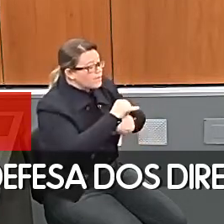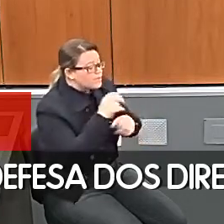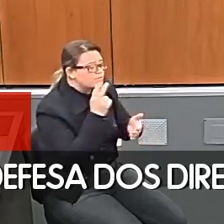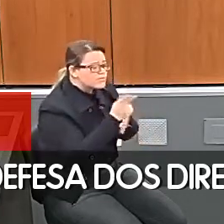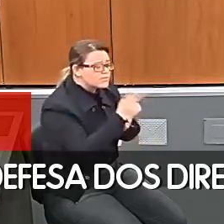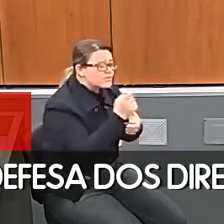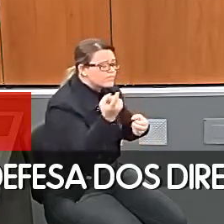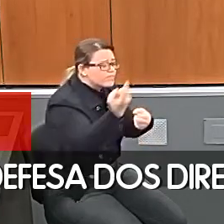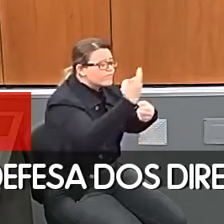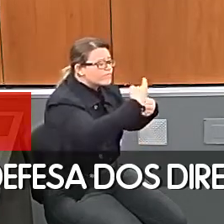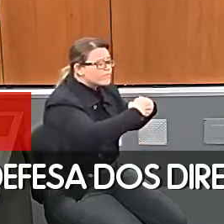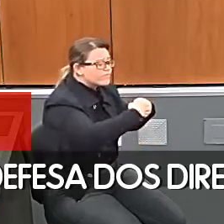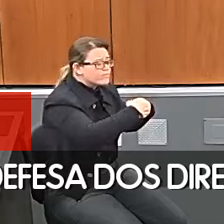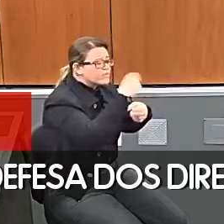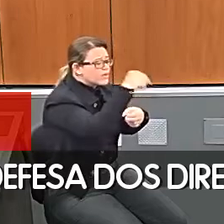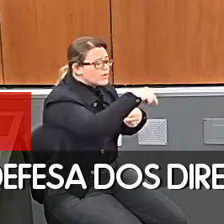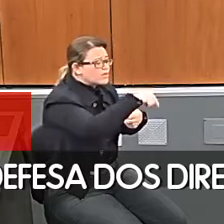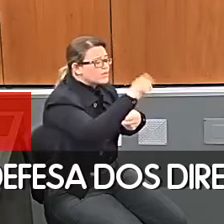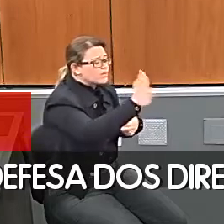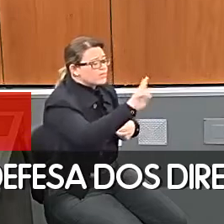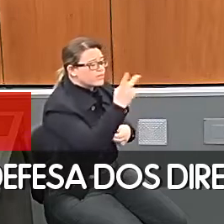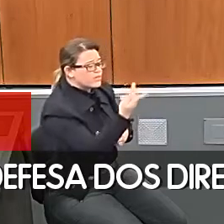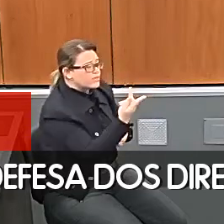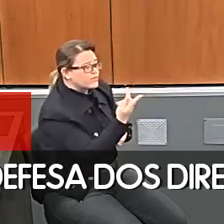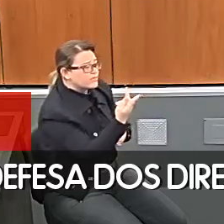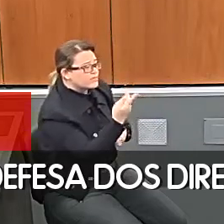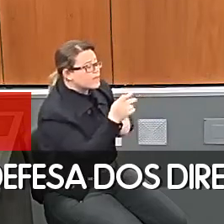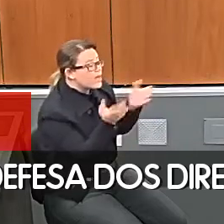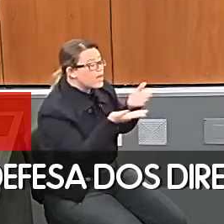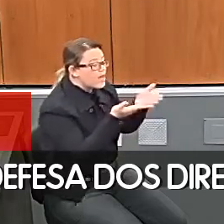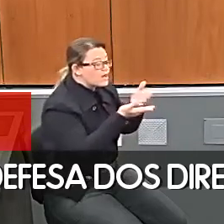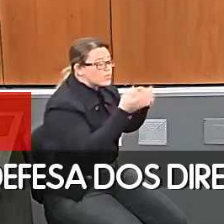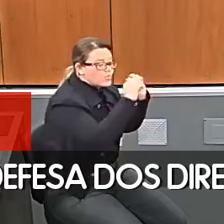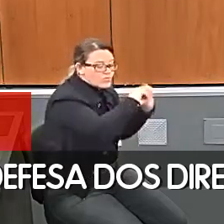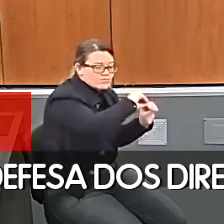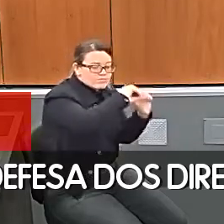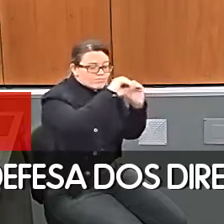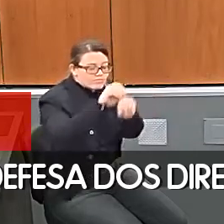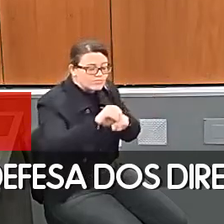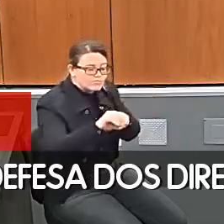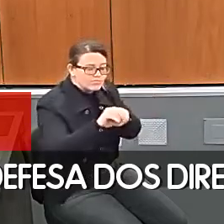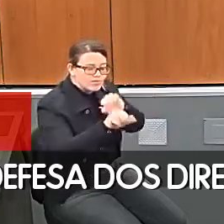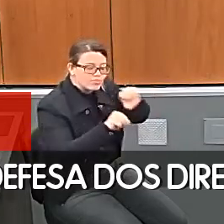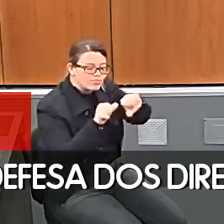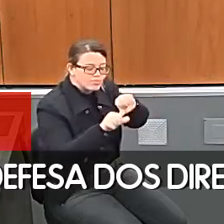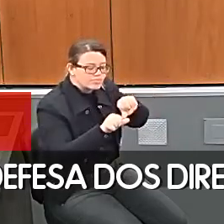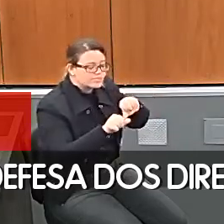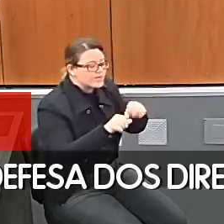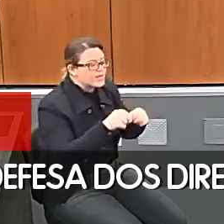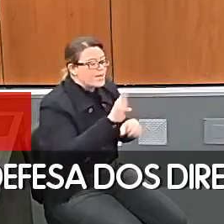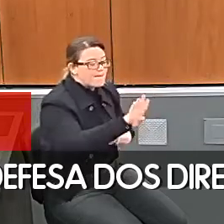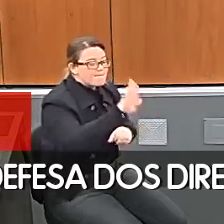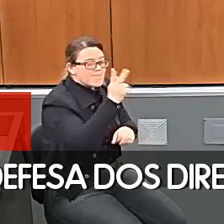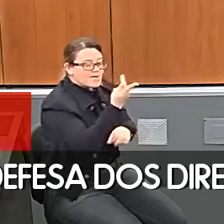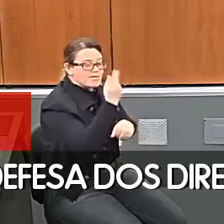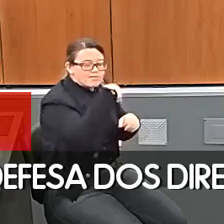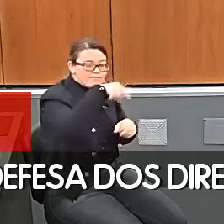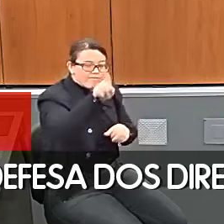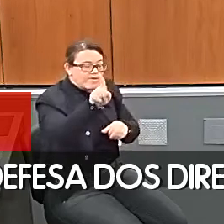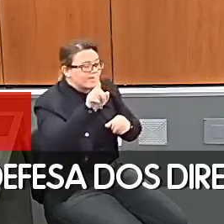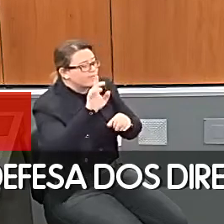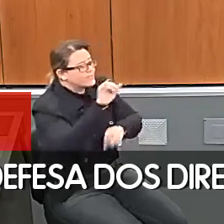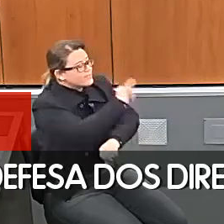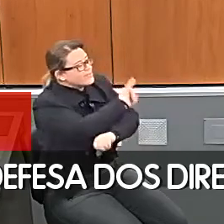vai ser do interior para o mundo, porque lá em Itabira estarão surdos que eles provaram que a